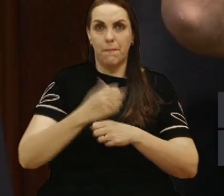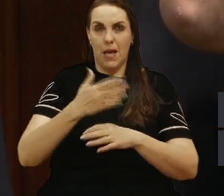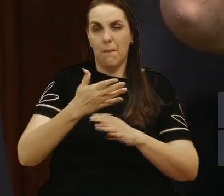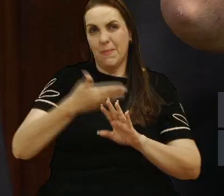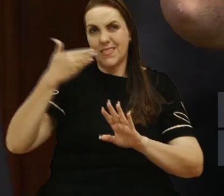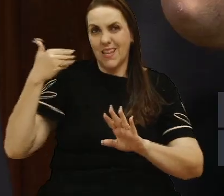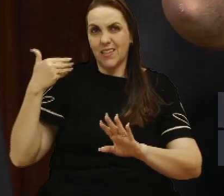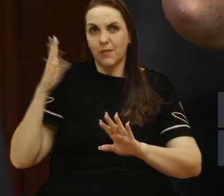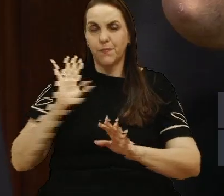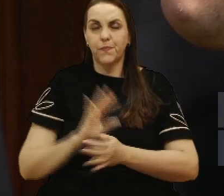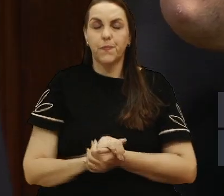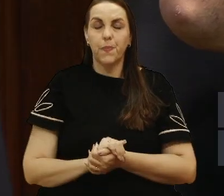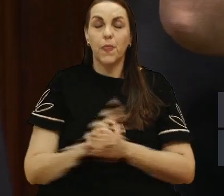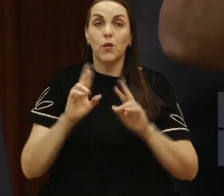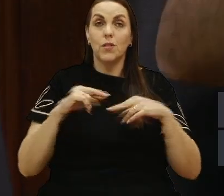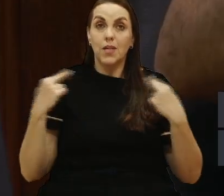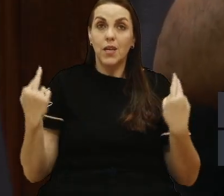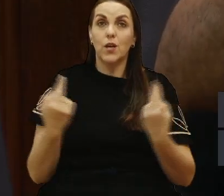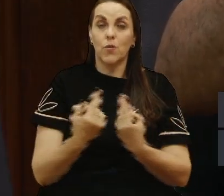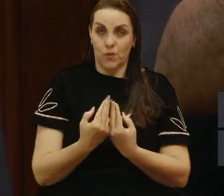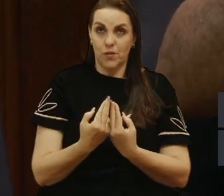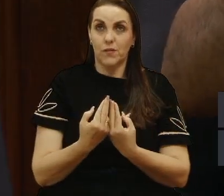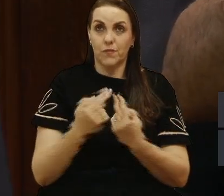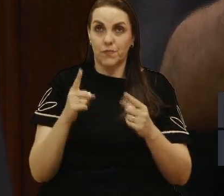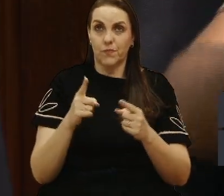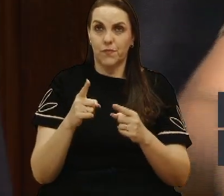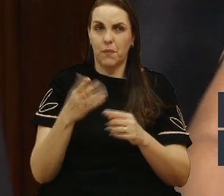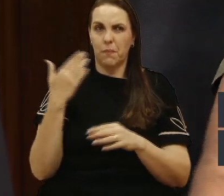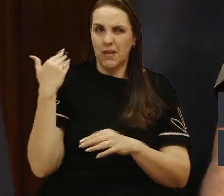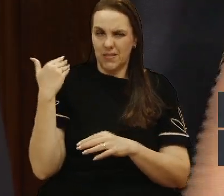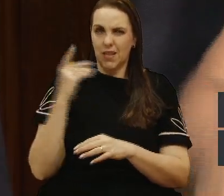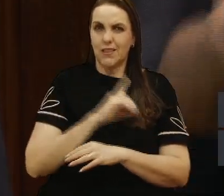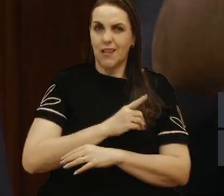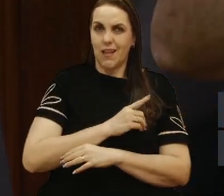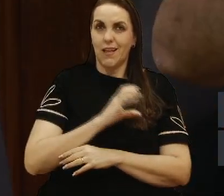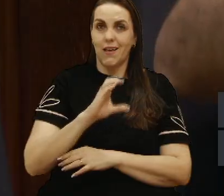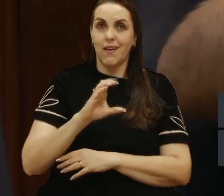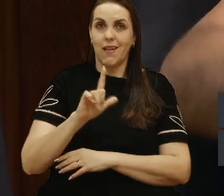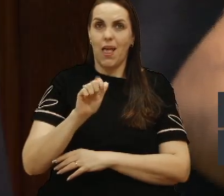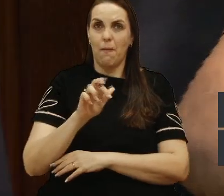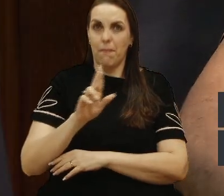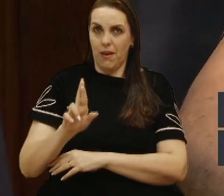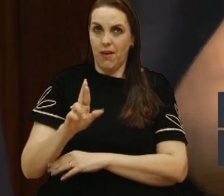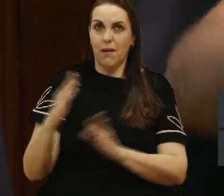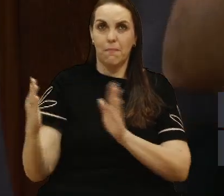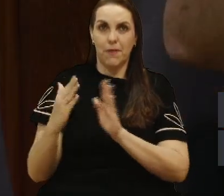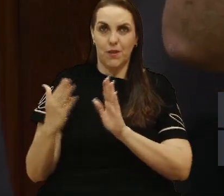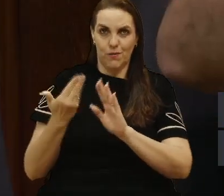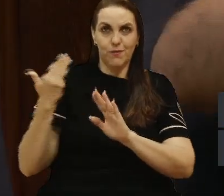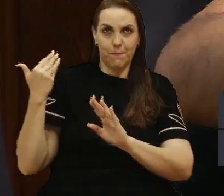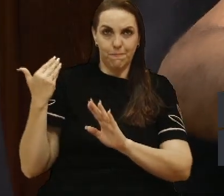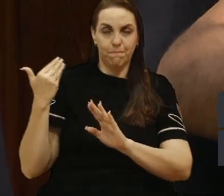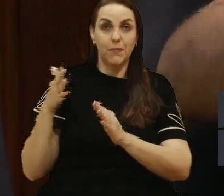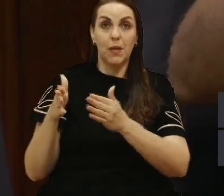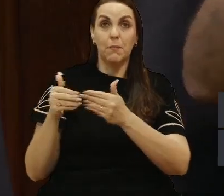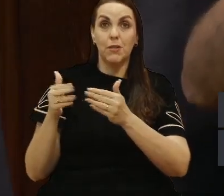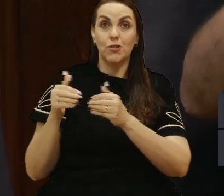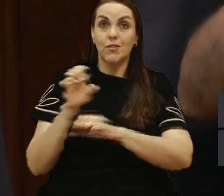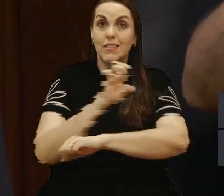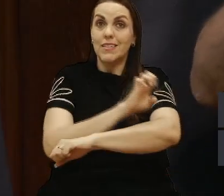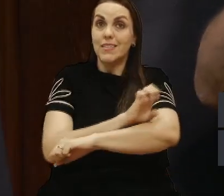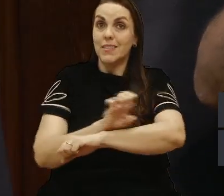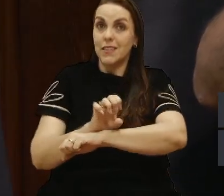reunimos com o então delegado regional Kleber, eu acho, era a época, numa solicitação de estagiários